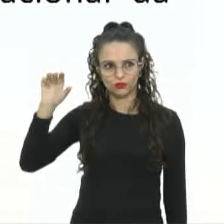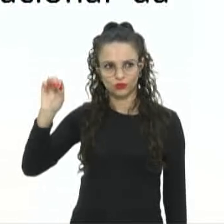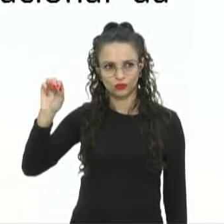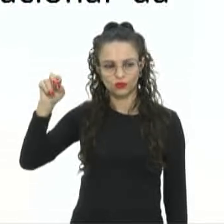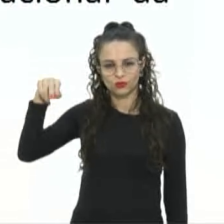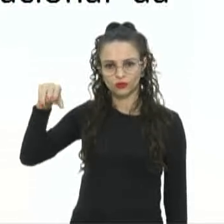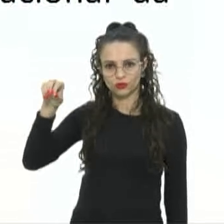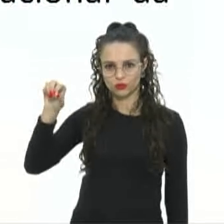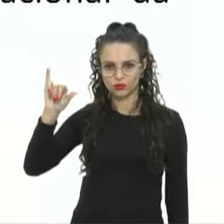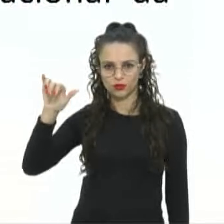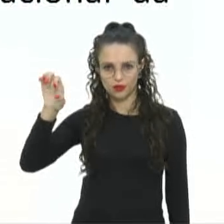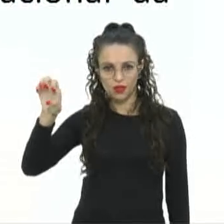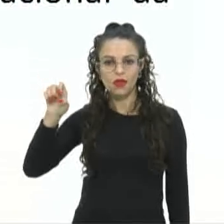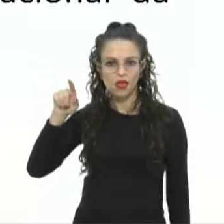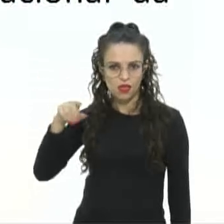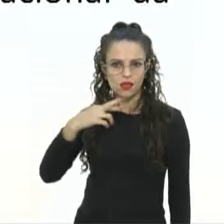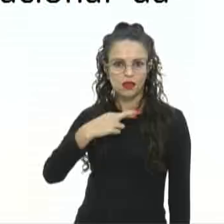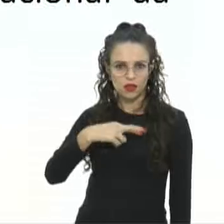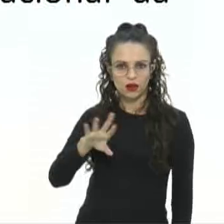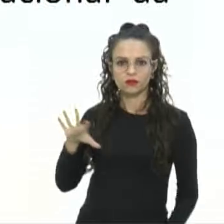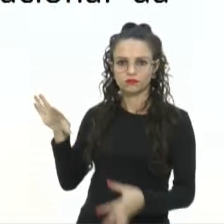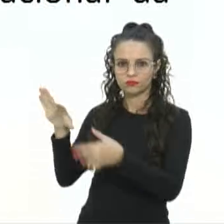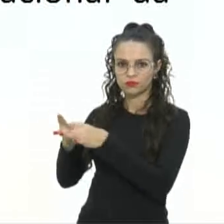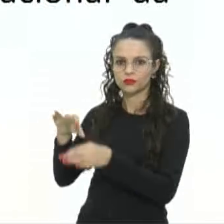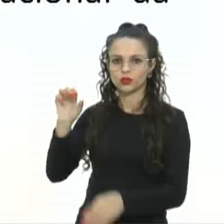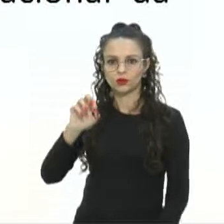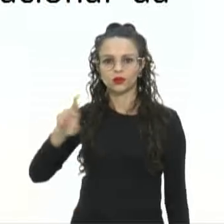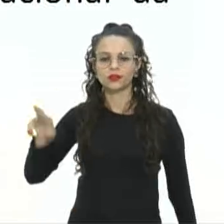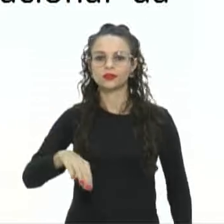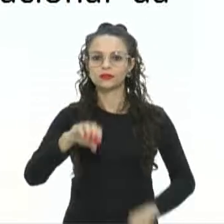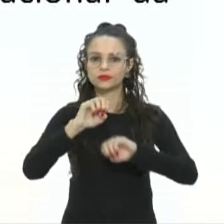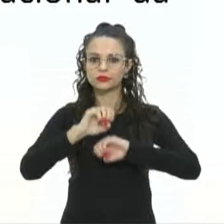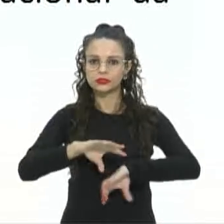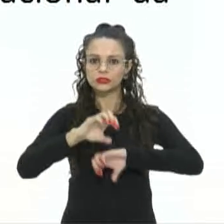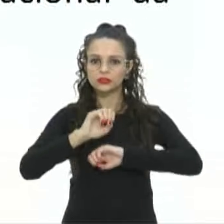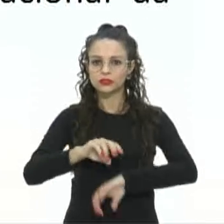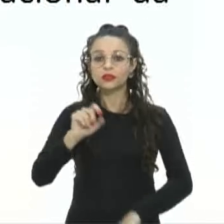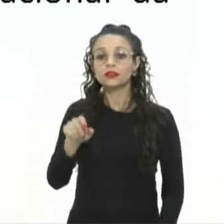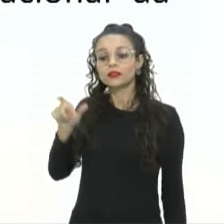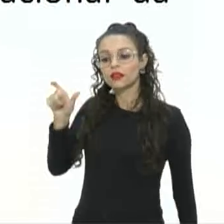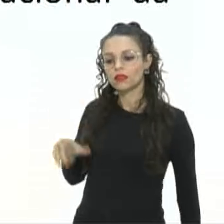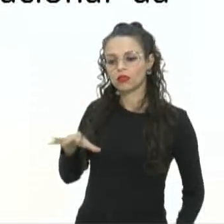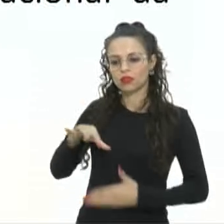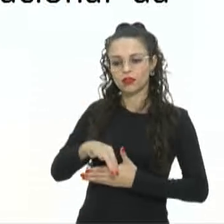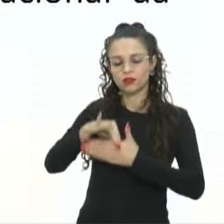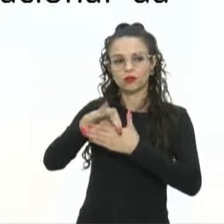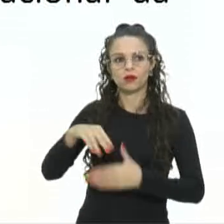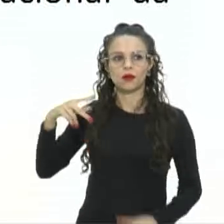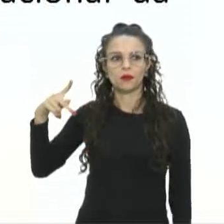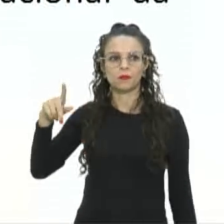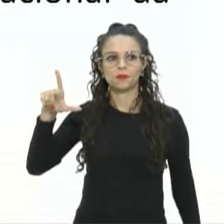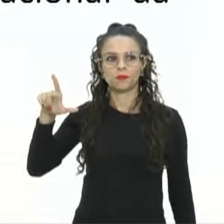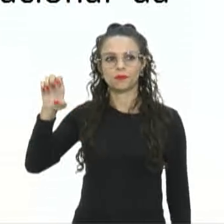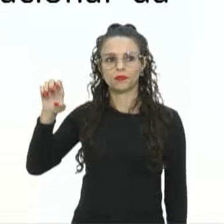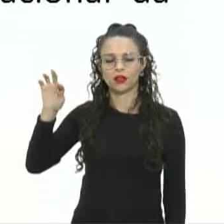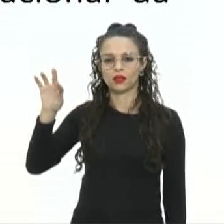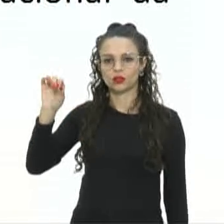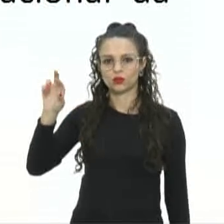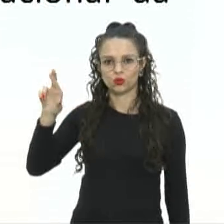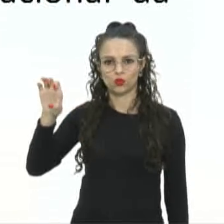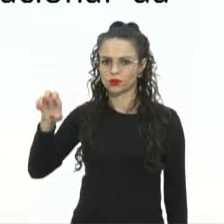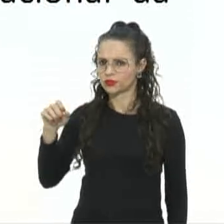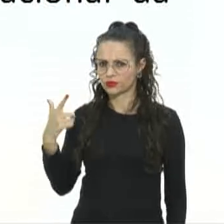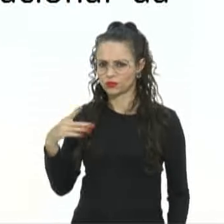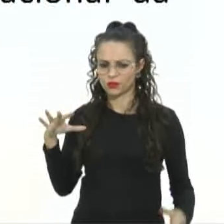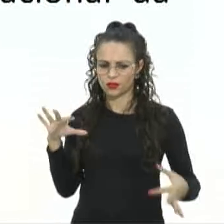matriz oriental, os ensinamentos são transmitidos pelos pletores ou líderes da iluminação, que não têm